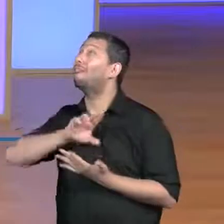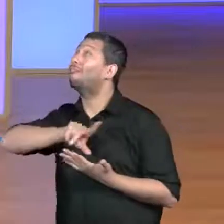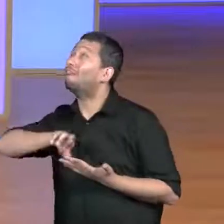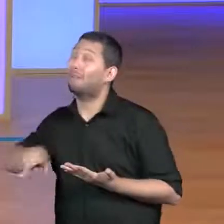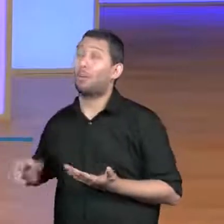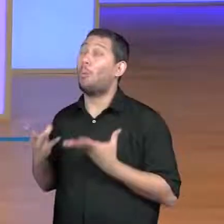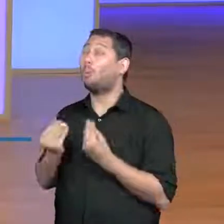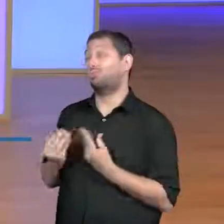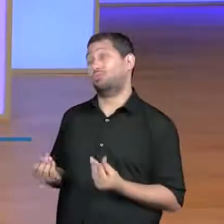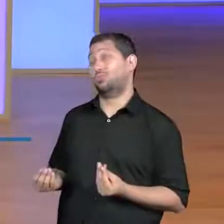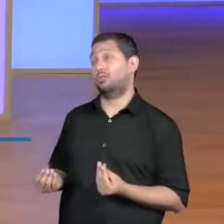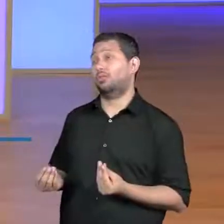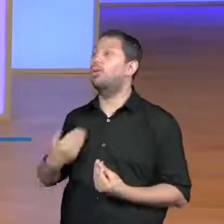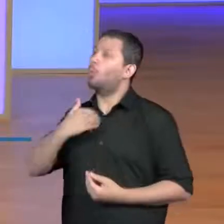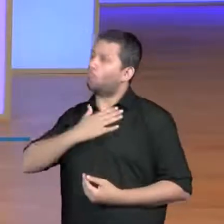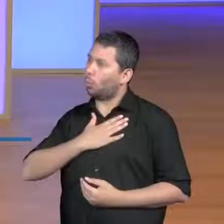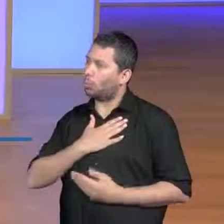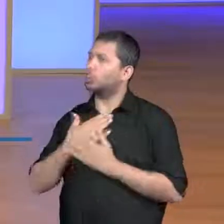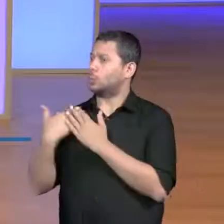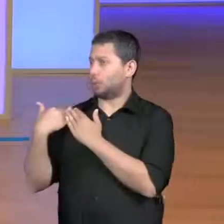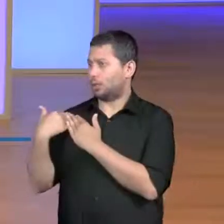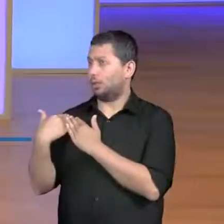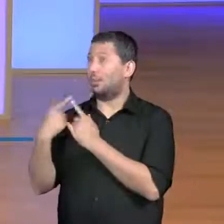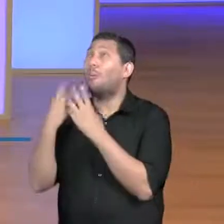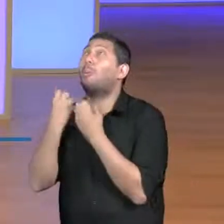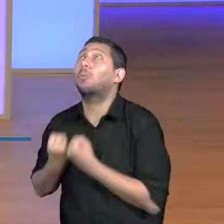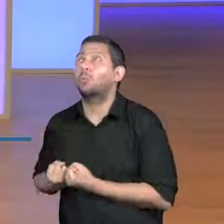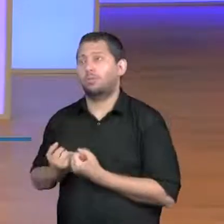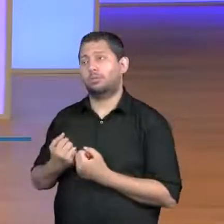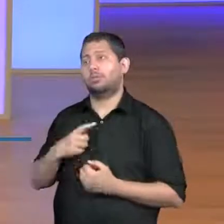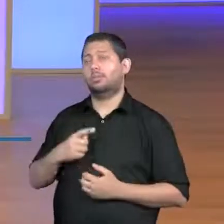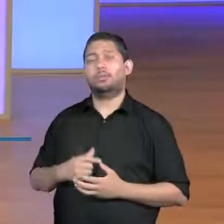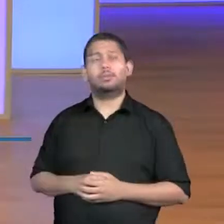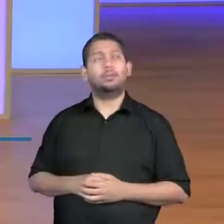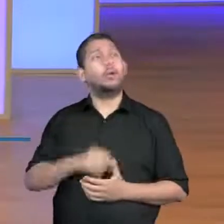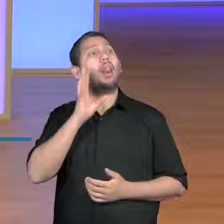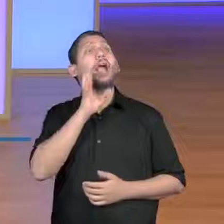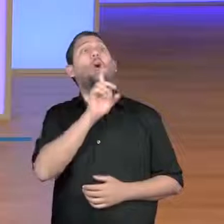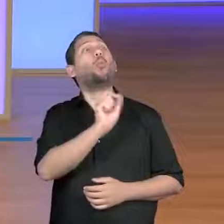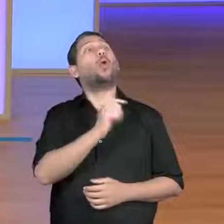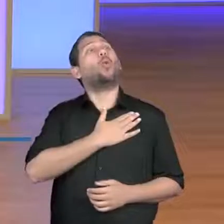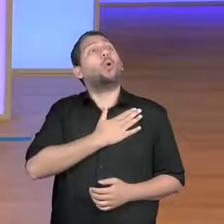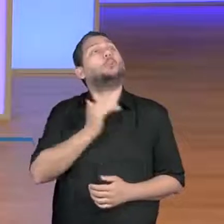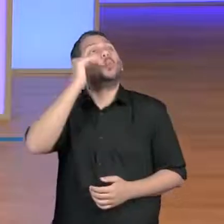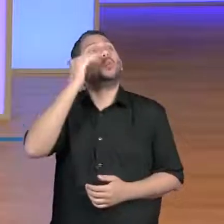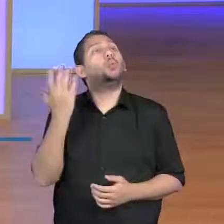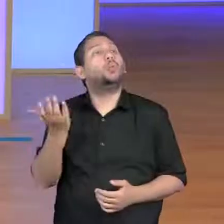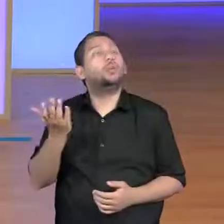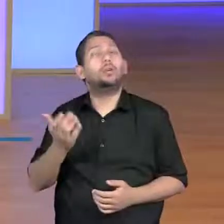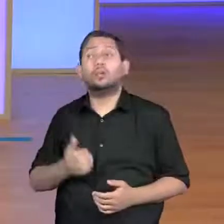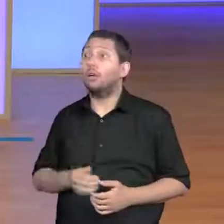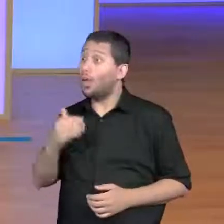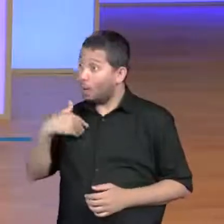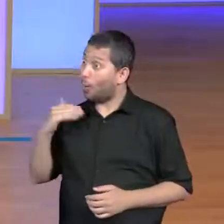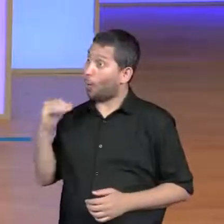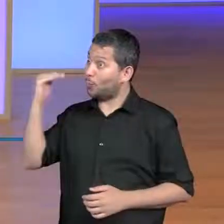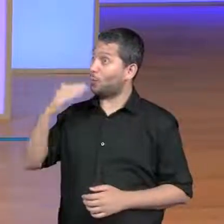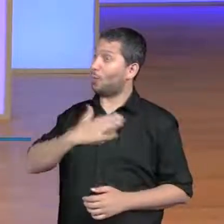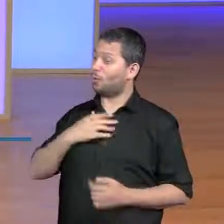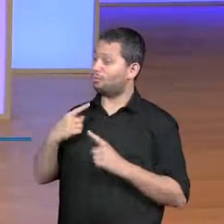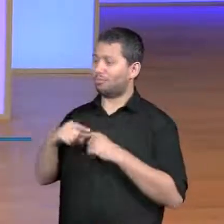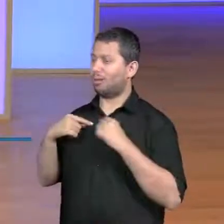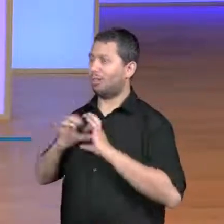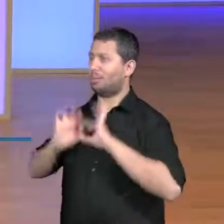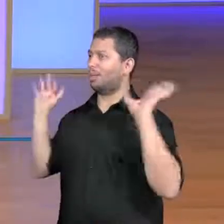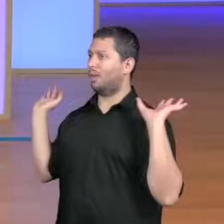O excesso, não as nossas responsabilidades. E qual a parte mais legal? A parte mais legal é que é a parte da sua